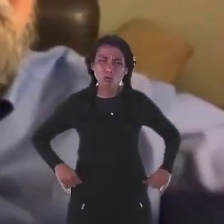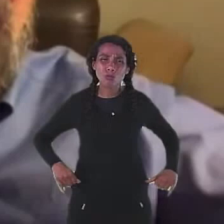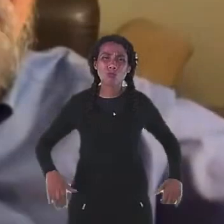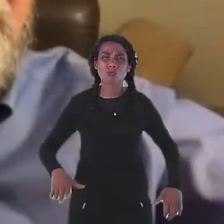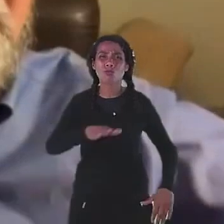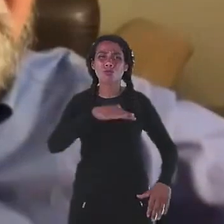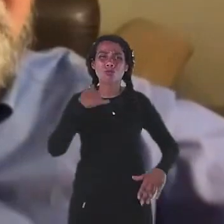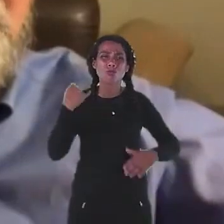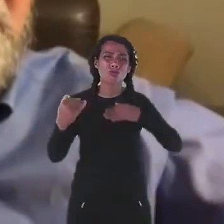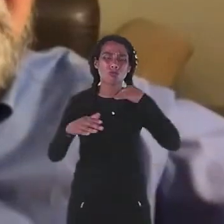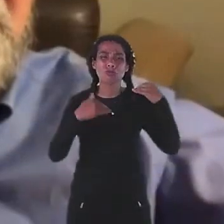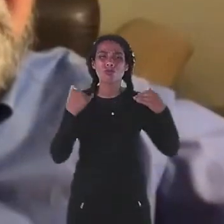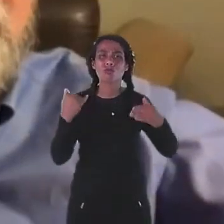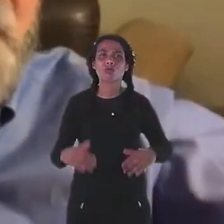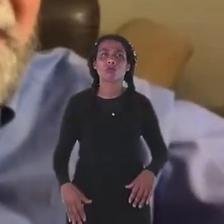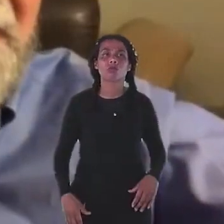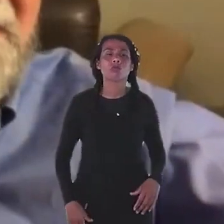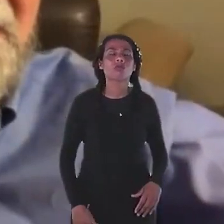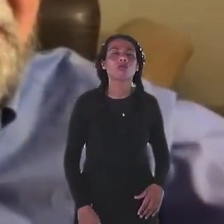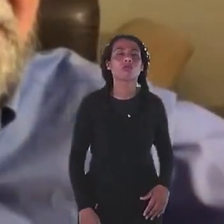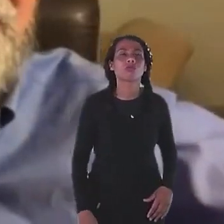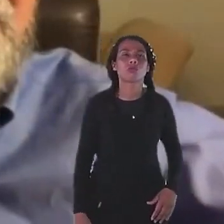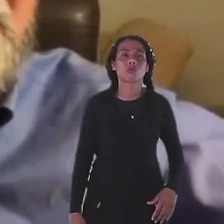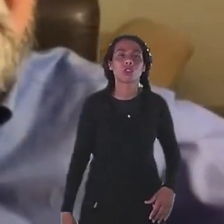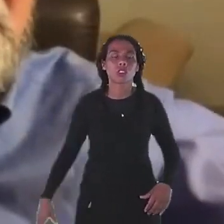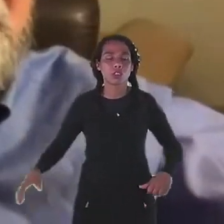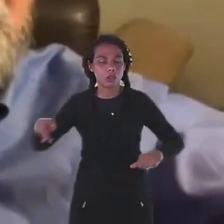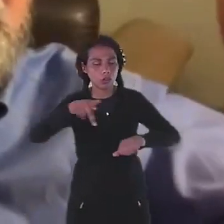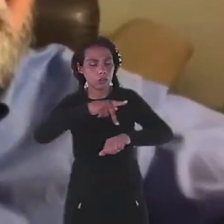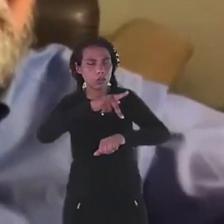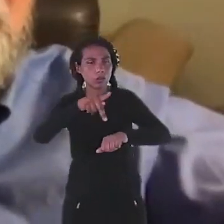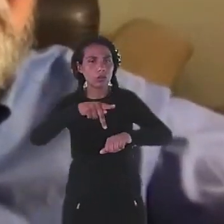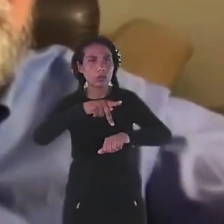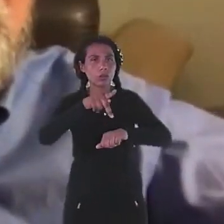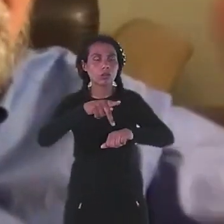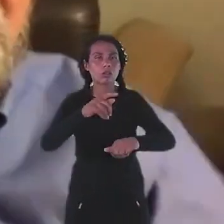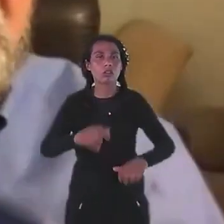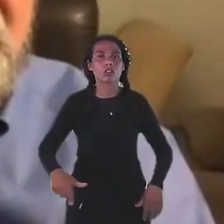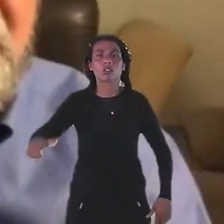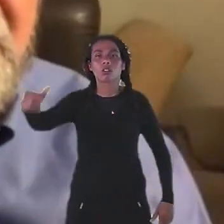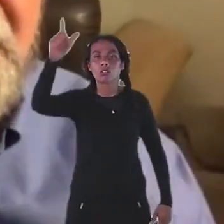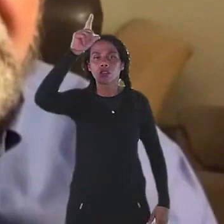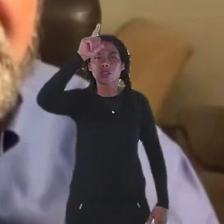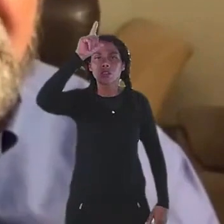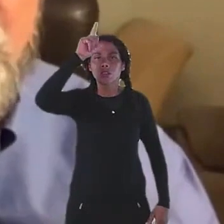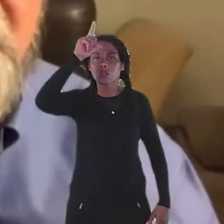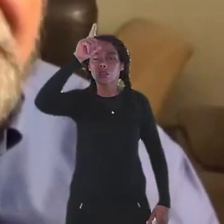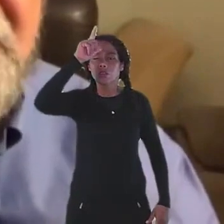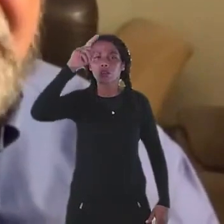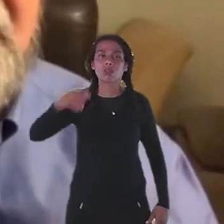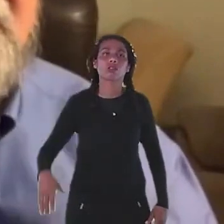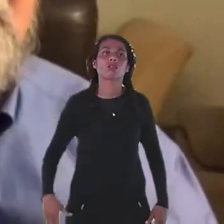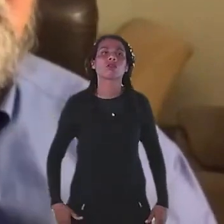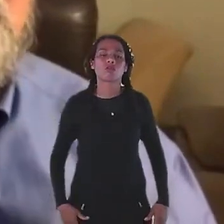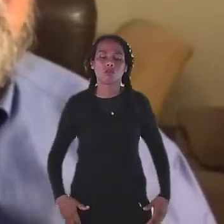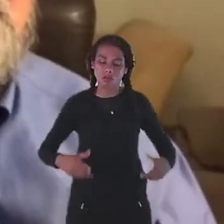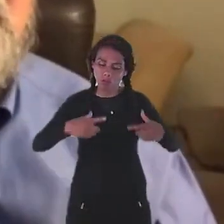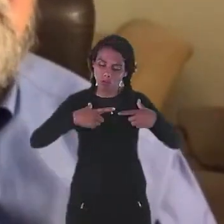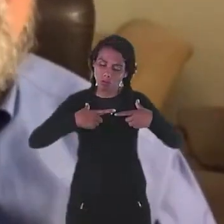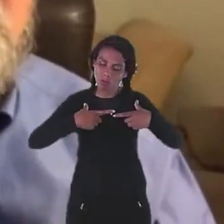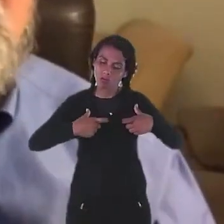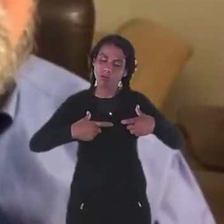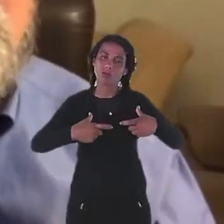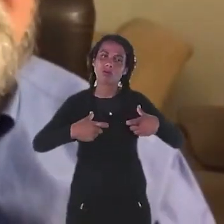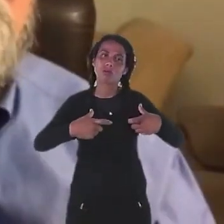região entre a trincheira britânica ou aliada e a trincheira alemã, foi criada uma zona chamada No Man's Land,